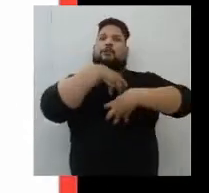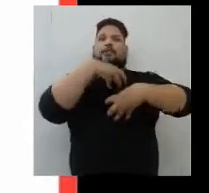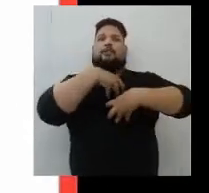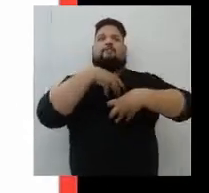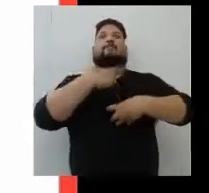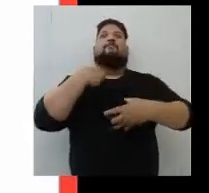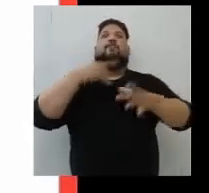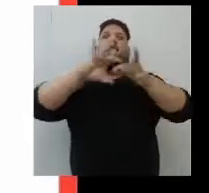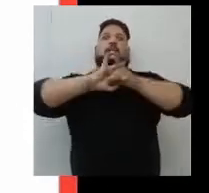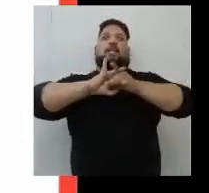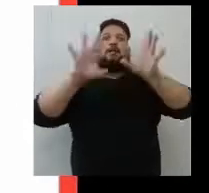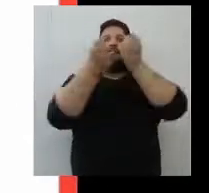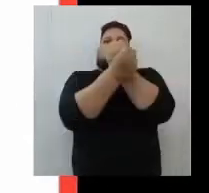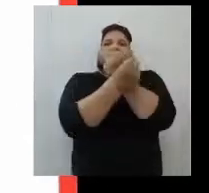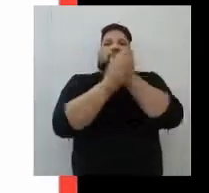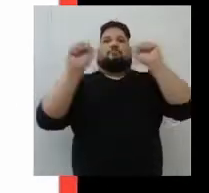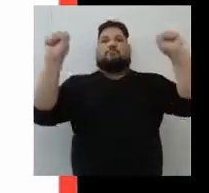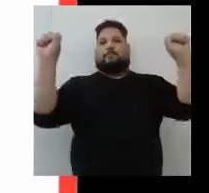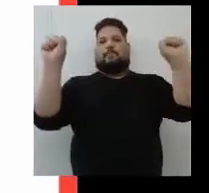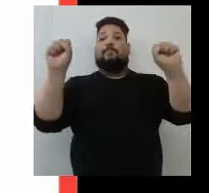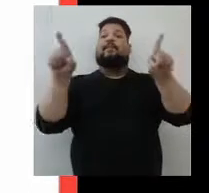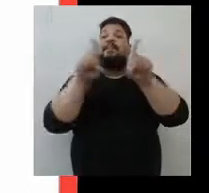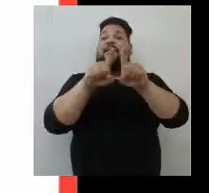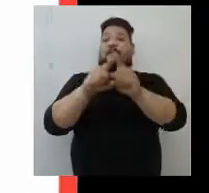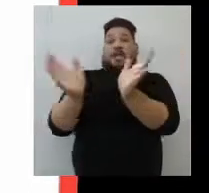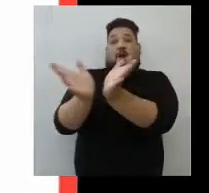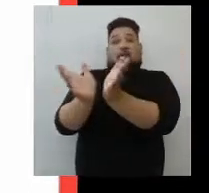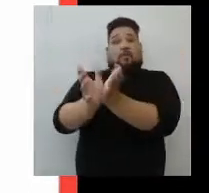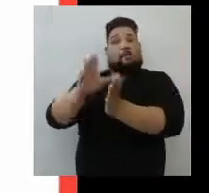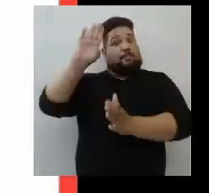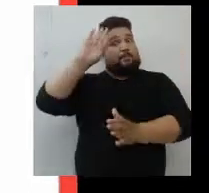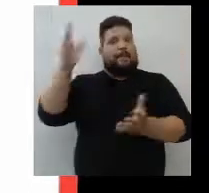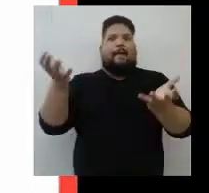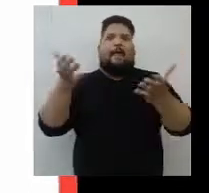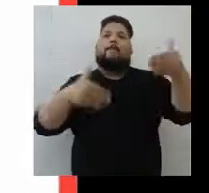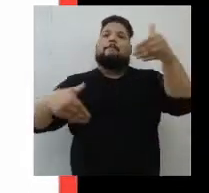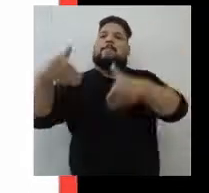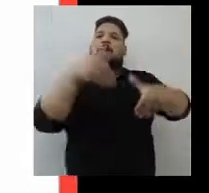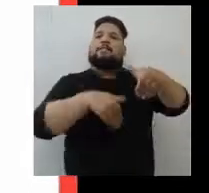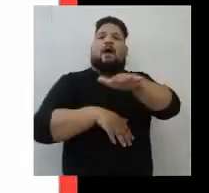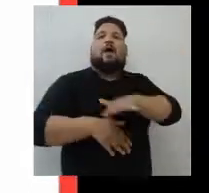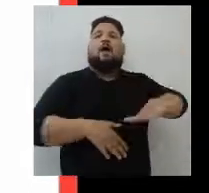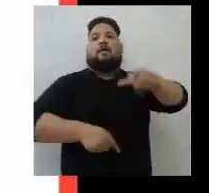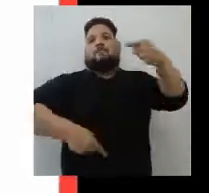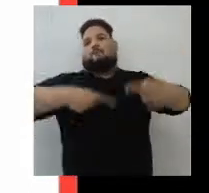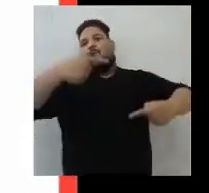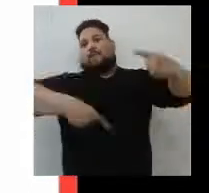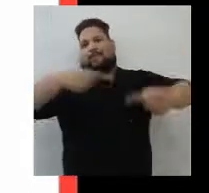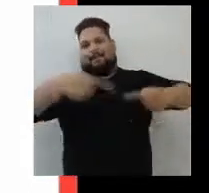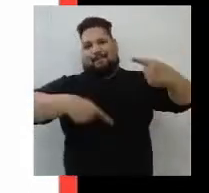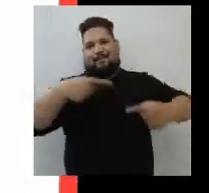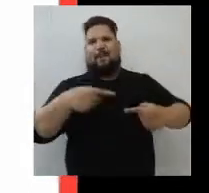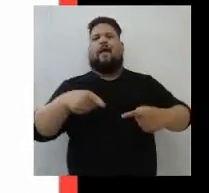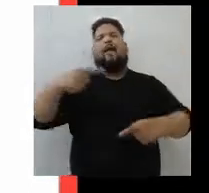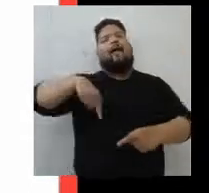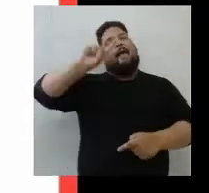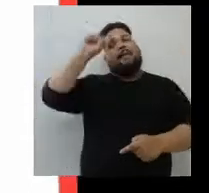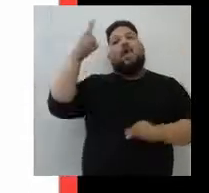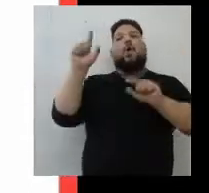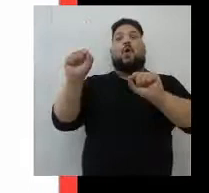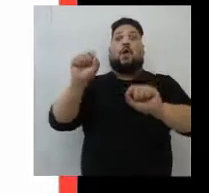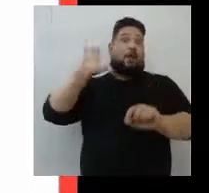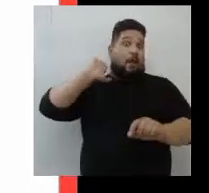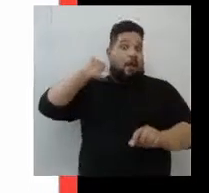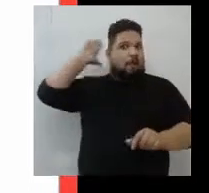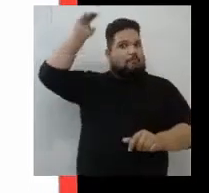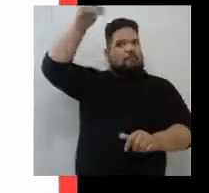abolicionistas. Sem falar que os militares também queriam participação política. Na verdade, se tinha a ideia de uma